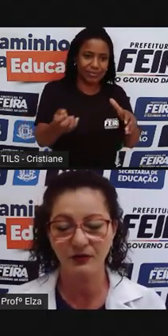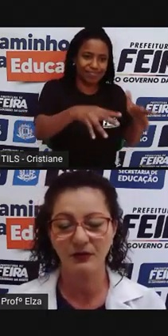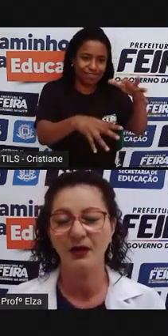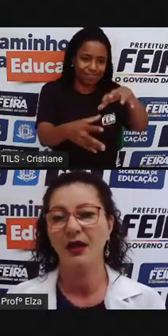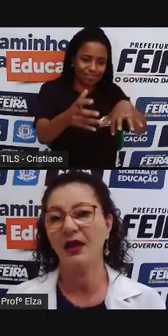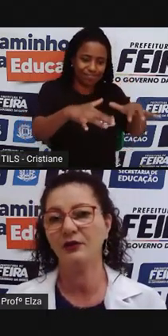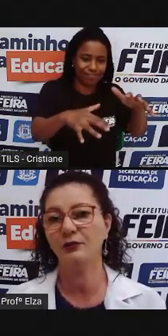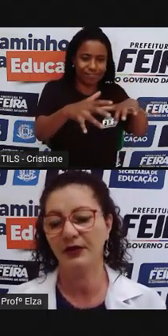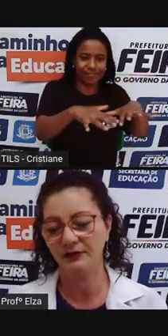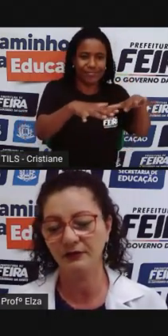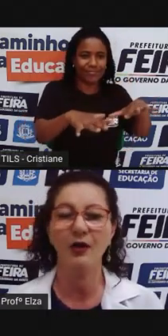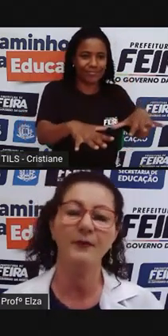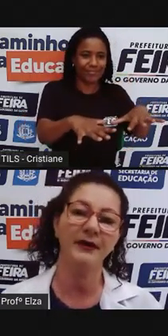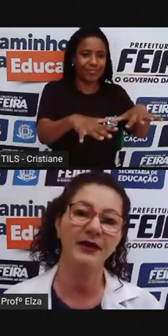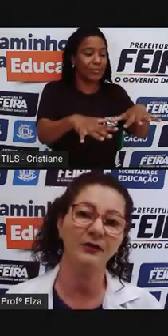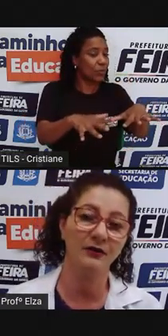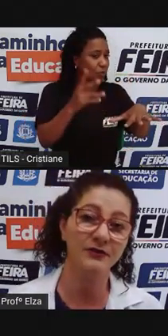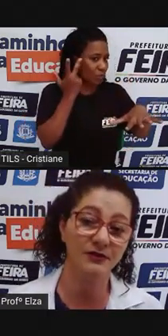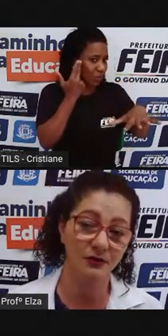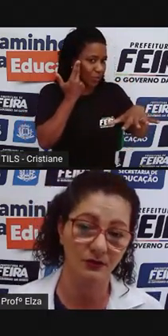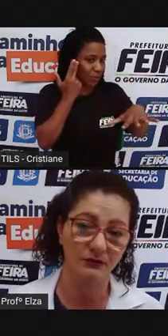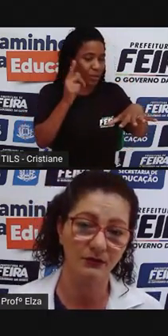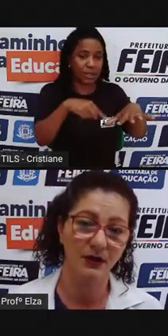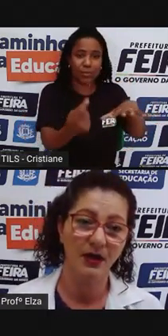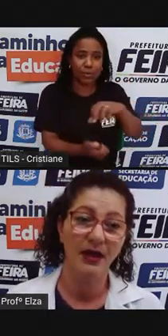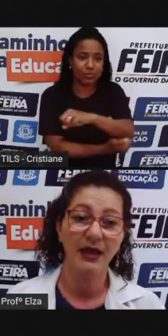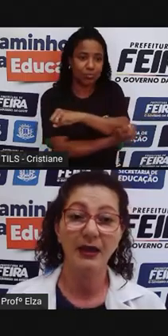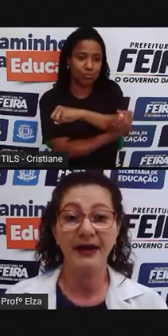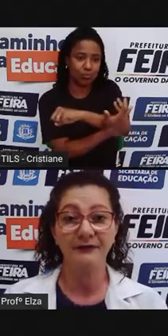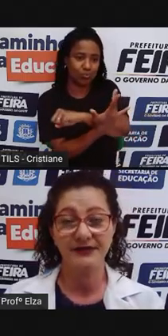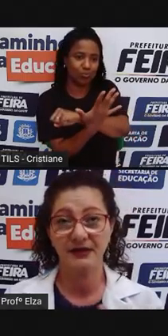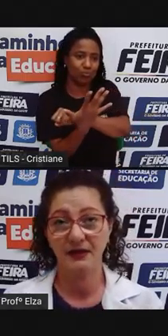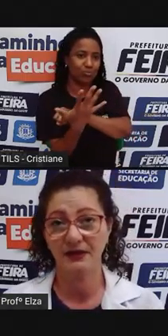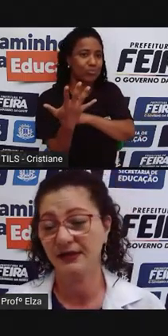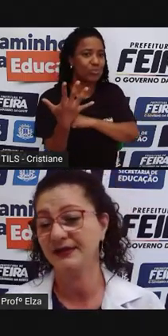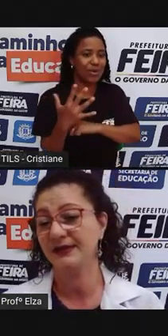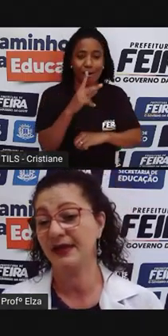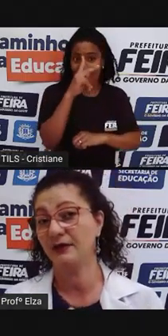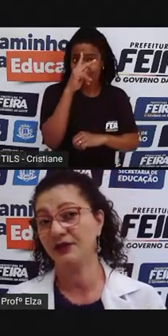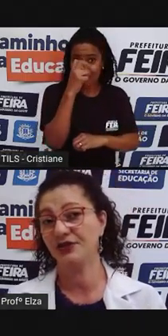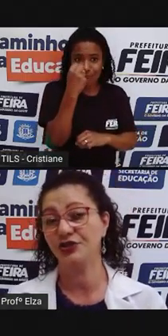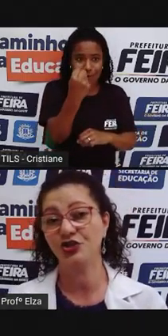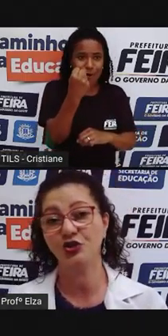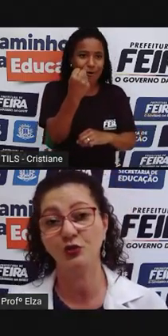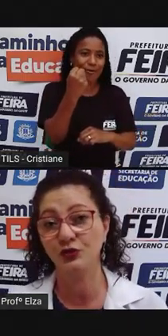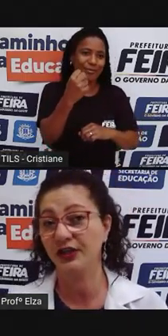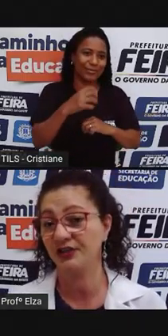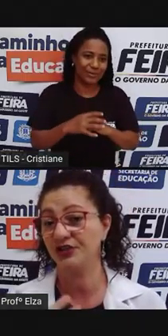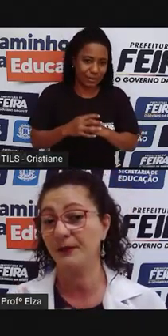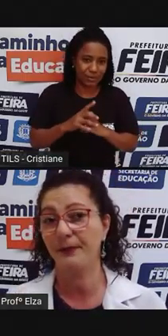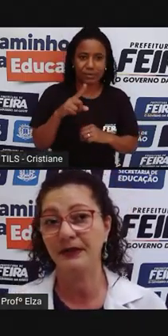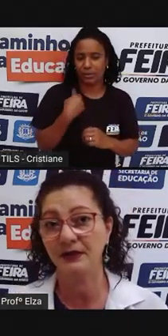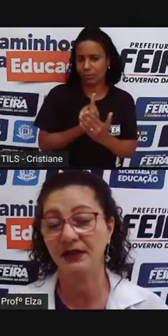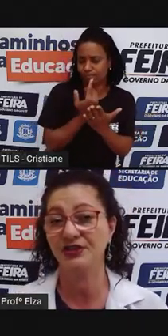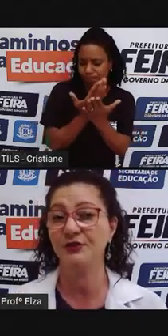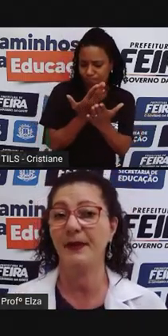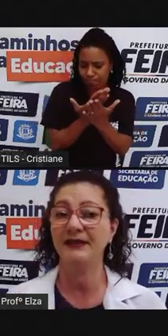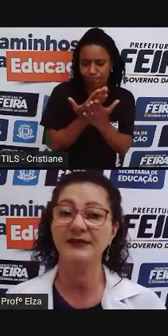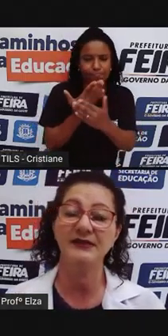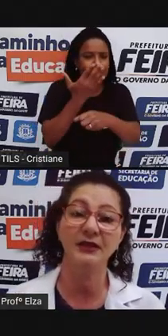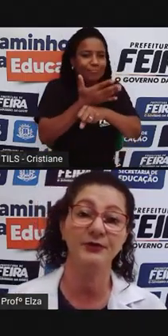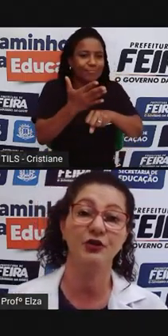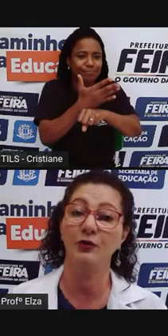específico em adubo natural para melhorar o solo. E para fazer isso, é necessário que a gente estude, que a gente aprenda, que a